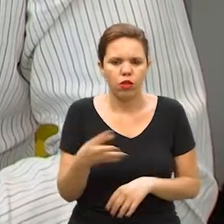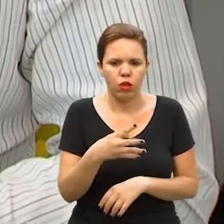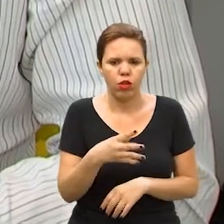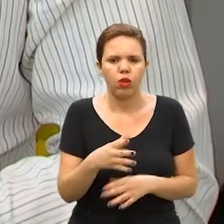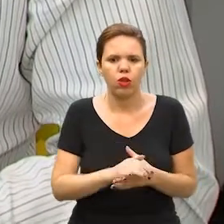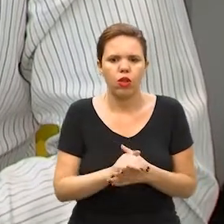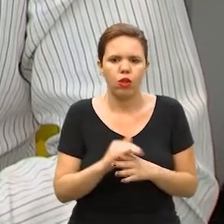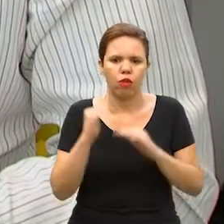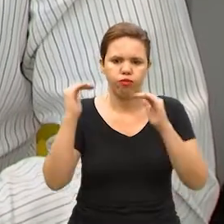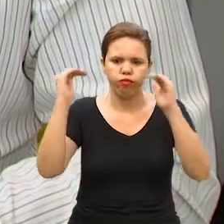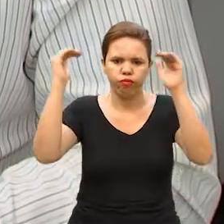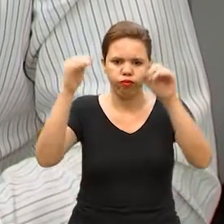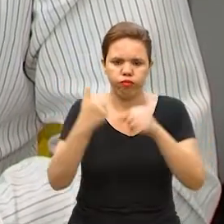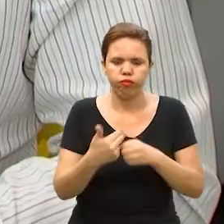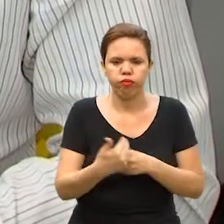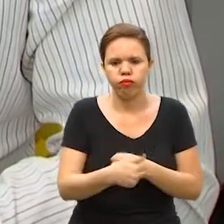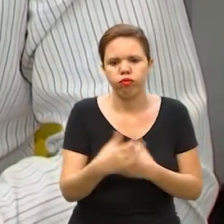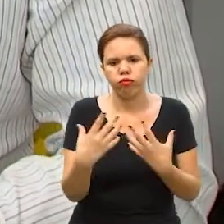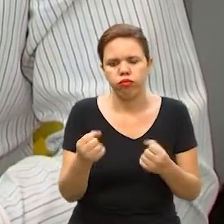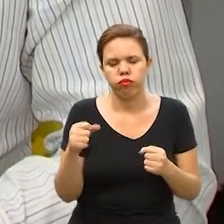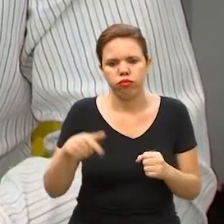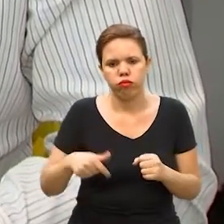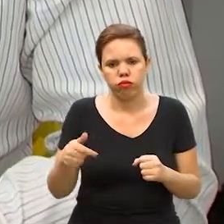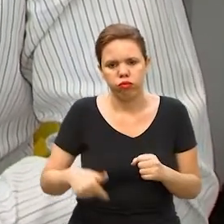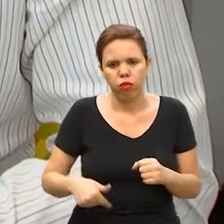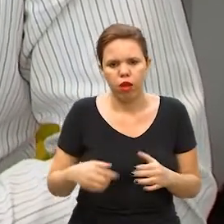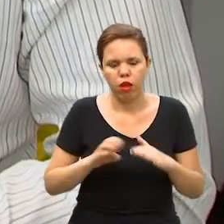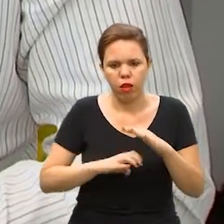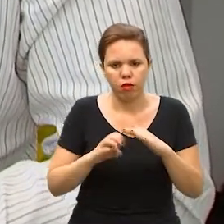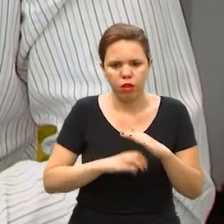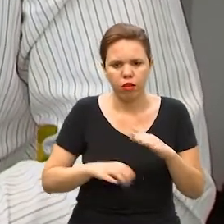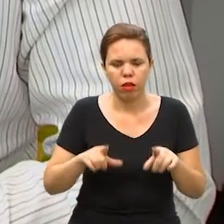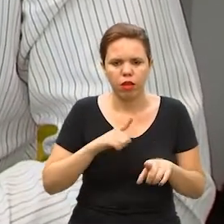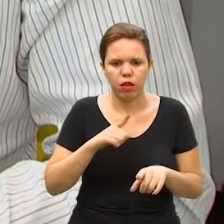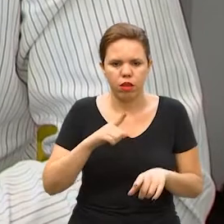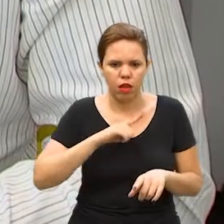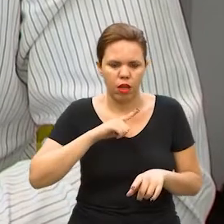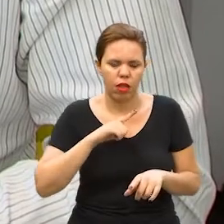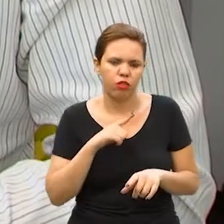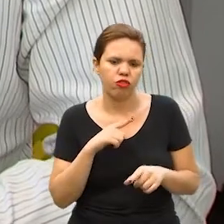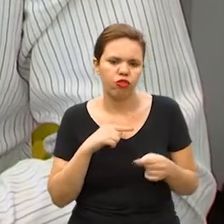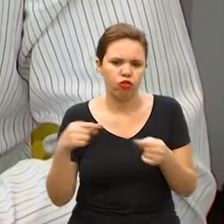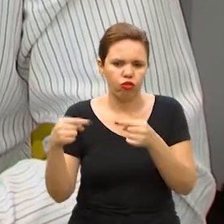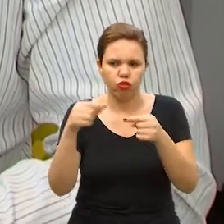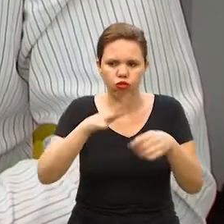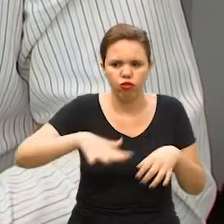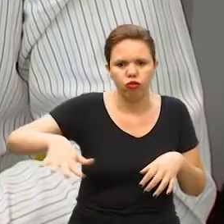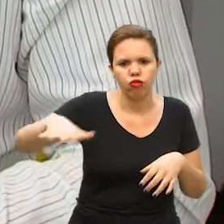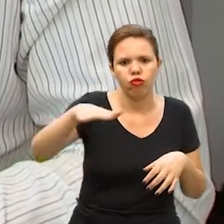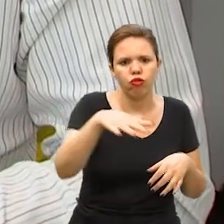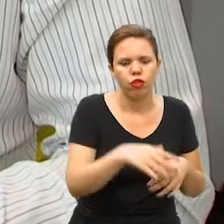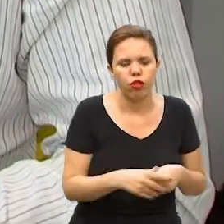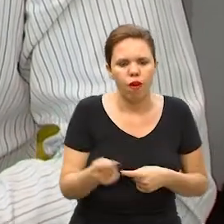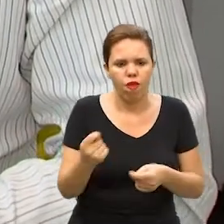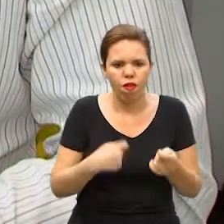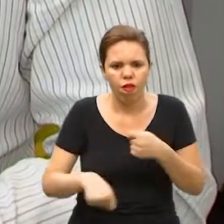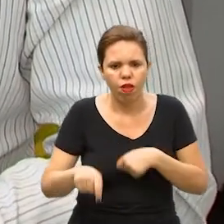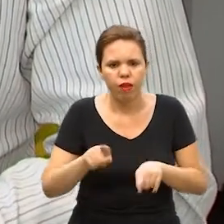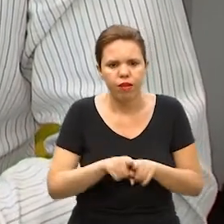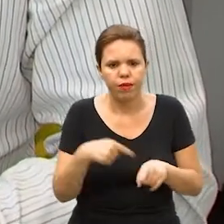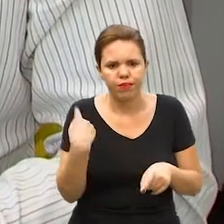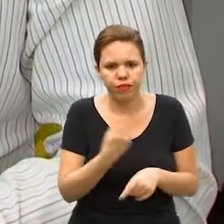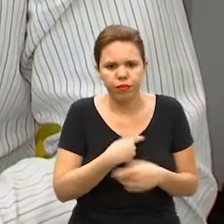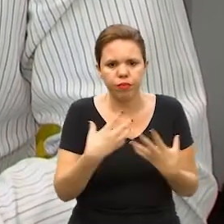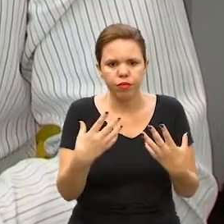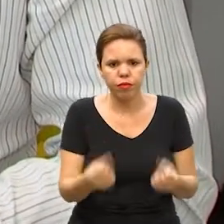Ventures reconheceu o impacto que a ClaSap tem tido no mercado e reconheceu a gente